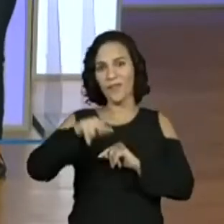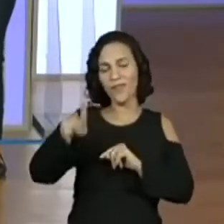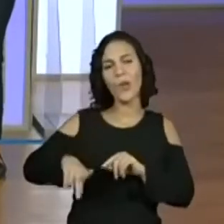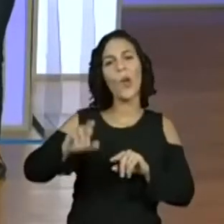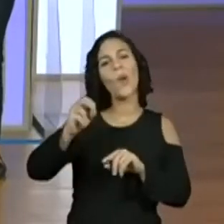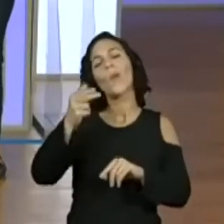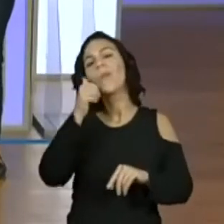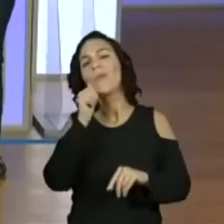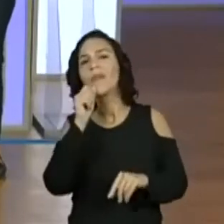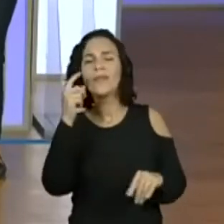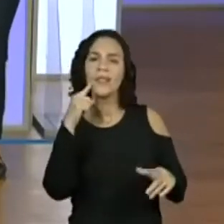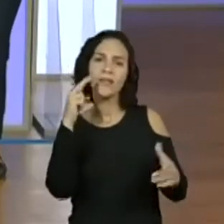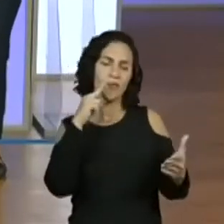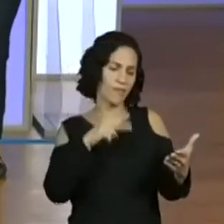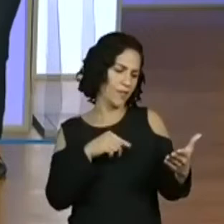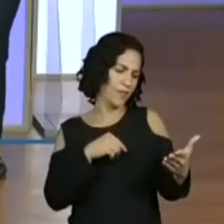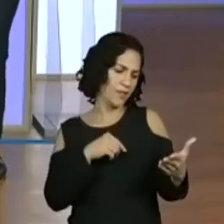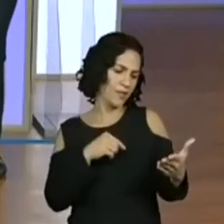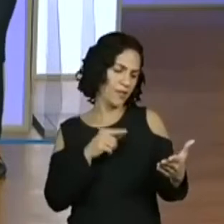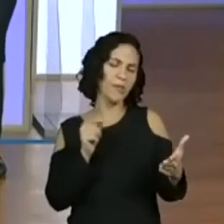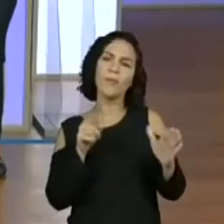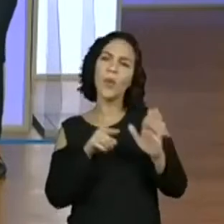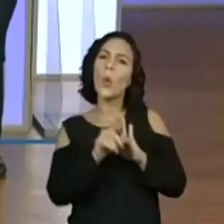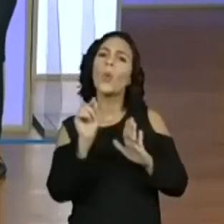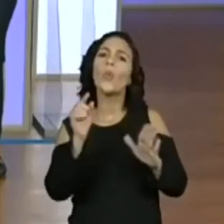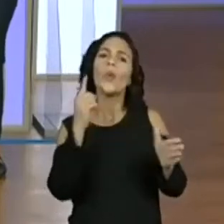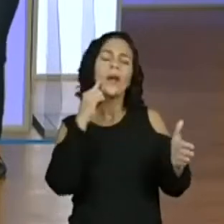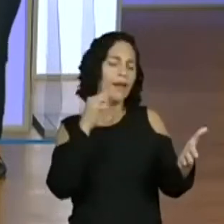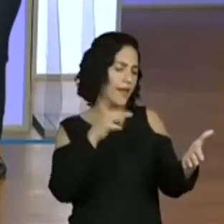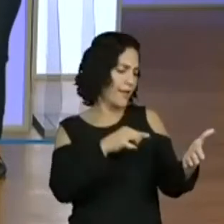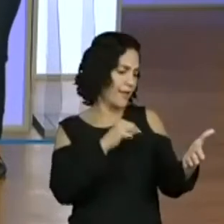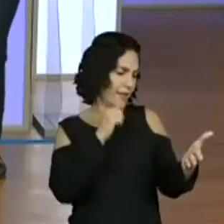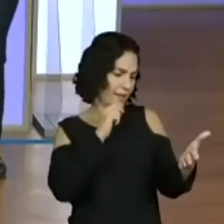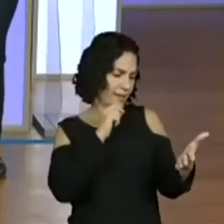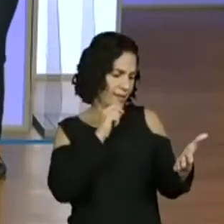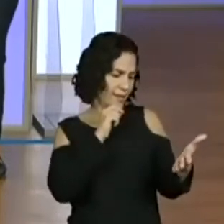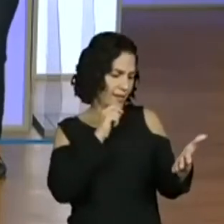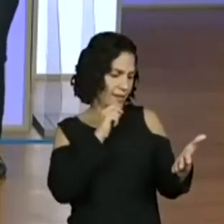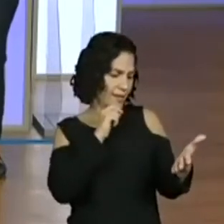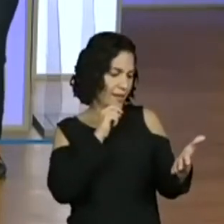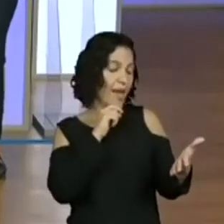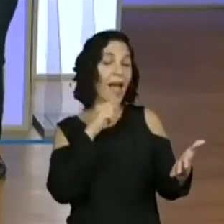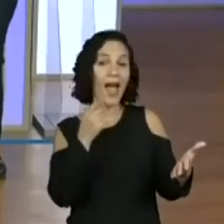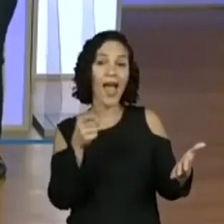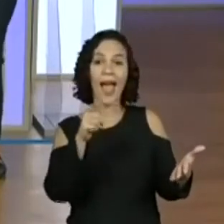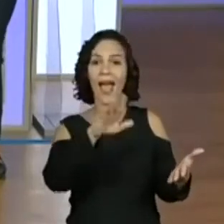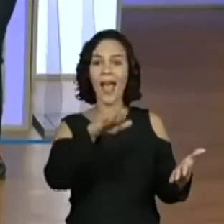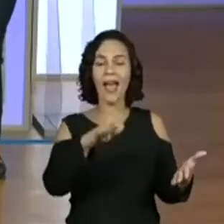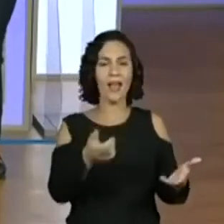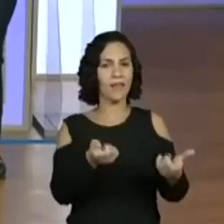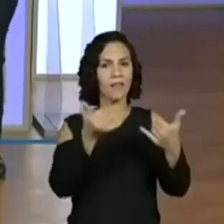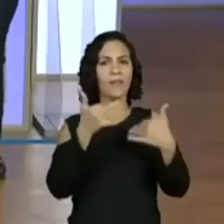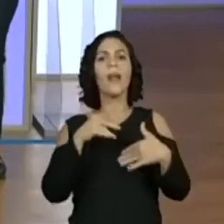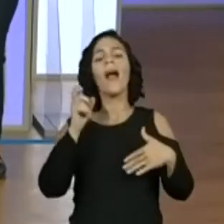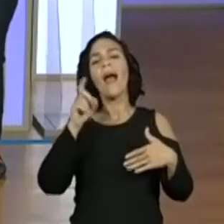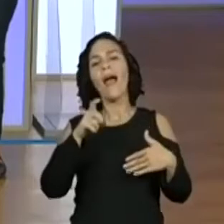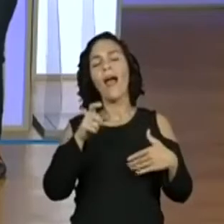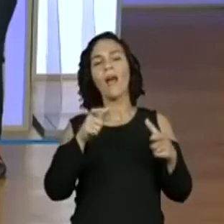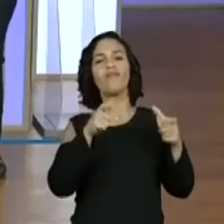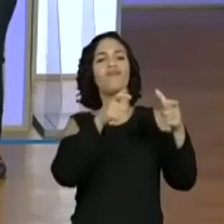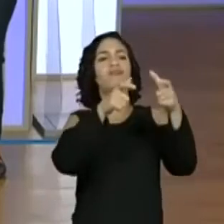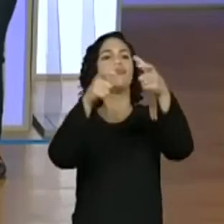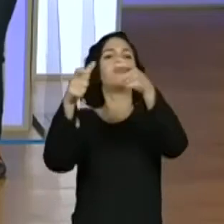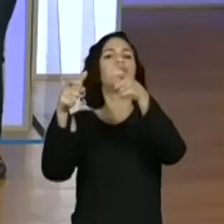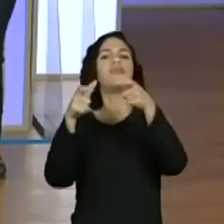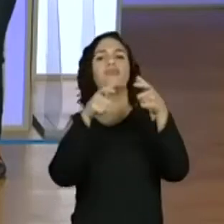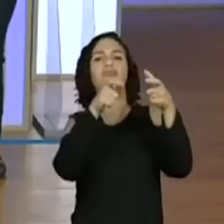mãe, aí a gente olha assim e pergunta, né? O que você desenhou aqui? E aí ele fala, uma nave espacial. Aí,